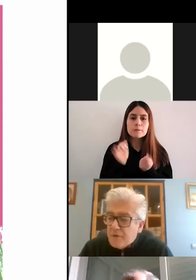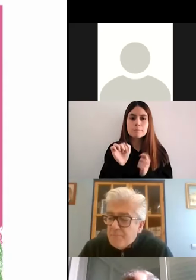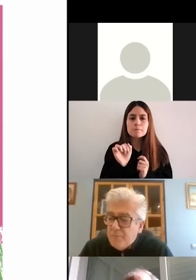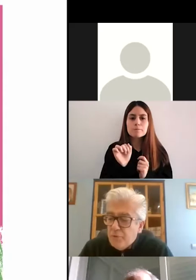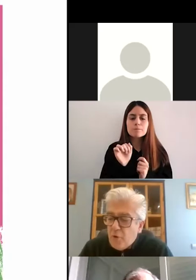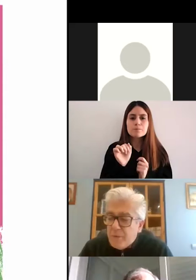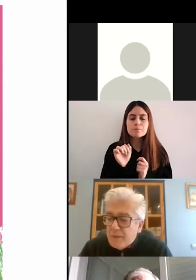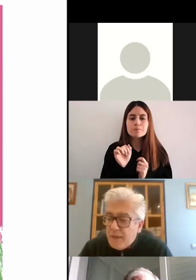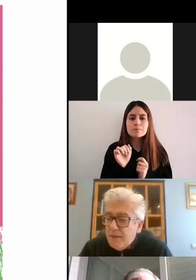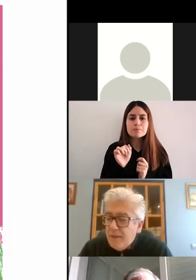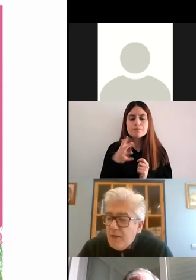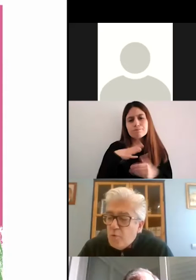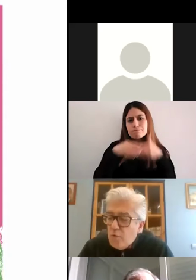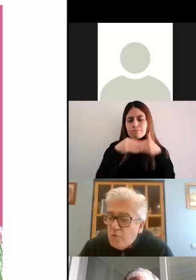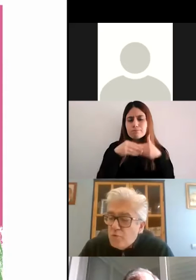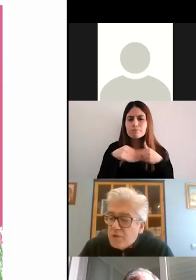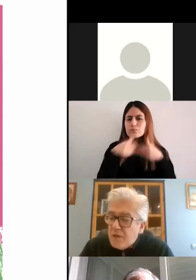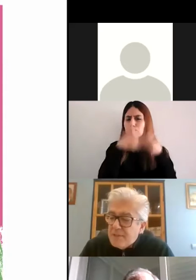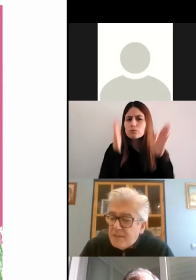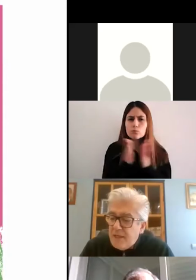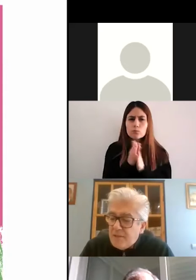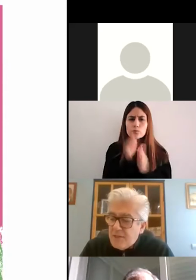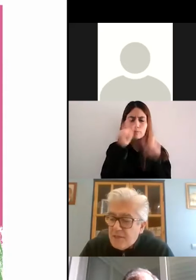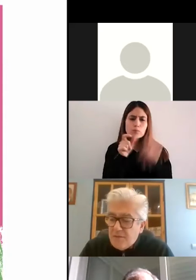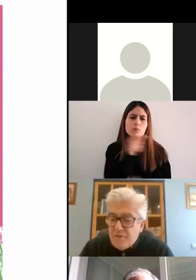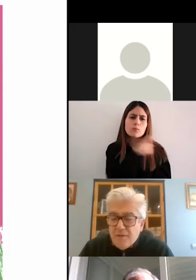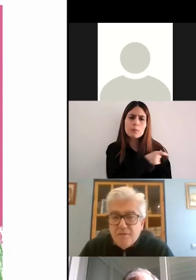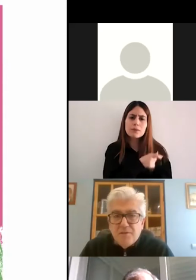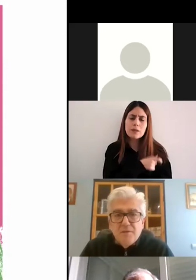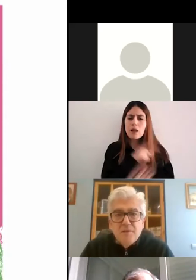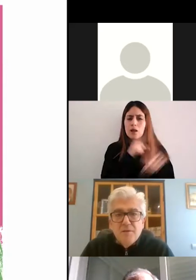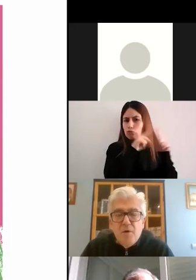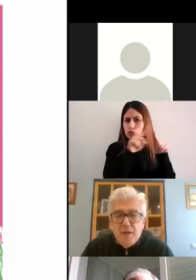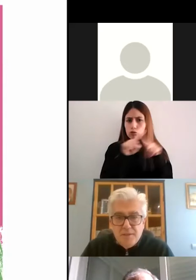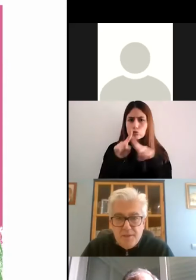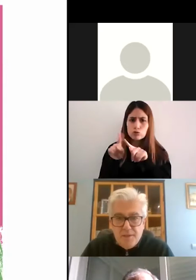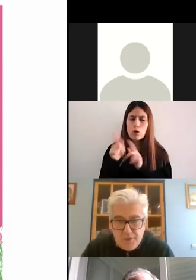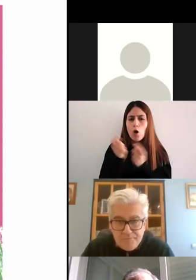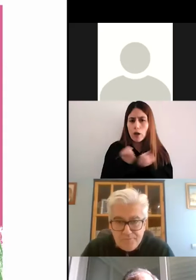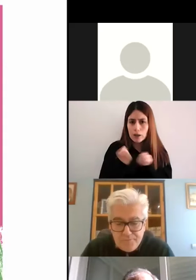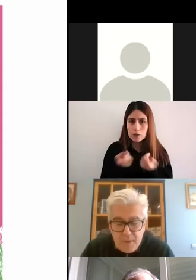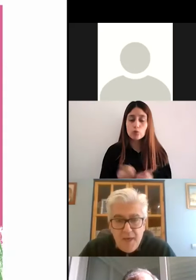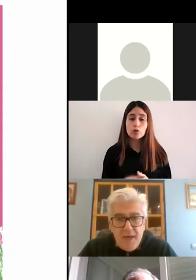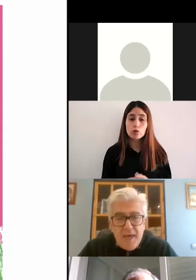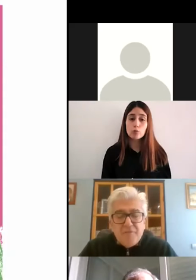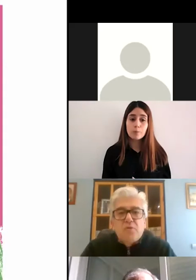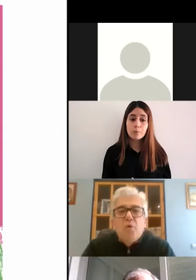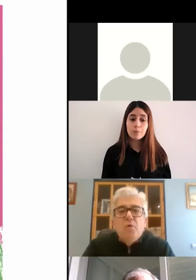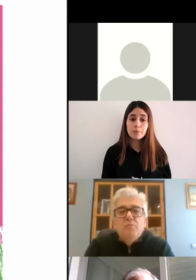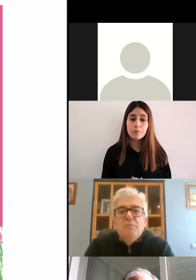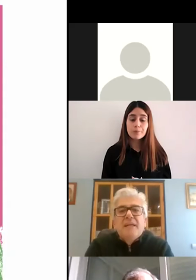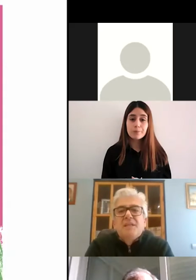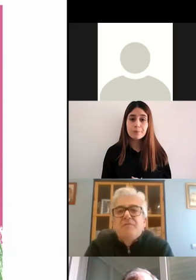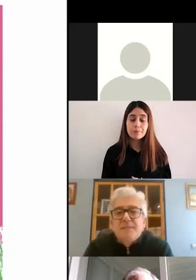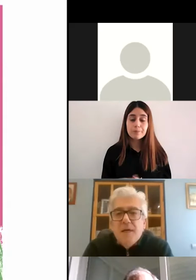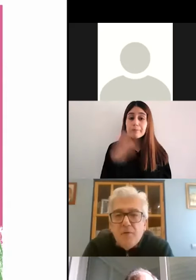acabar por cumprimentar todos os representantes das diferentes organizações. É de facto com